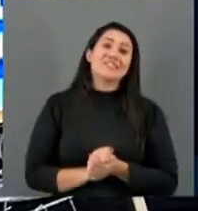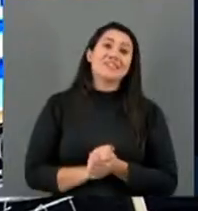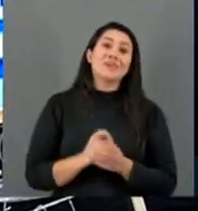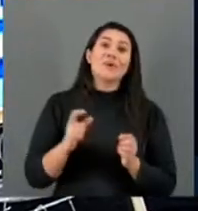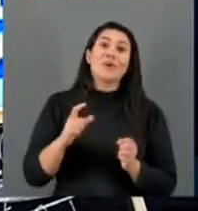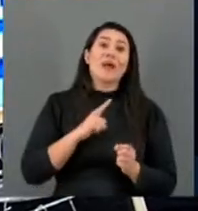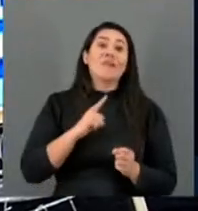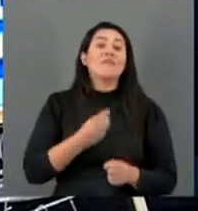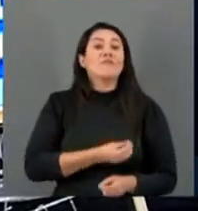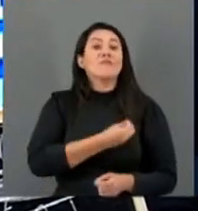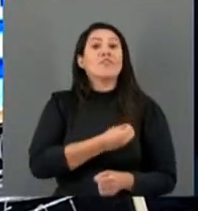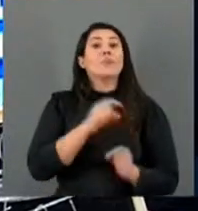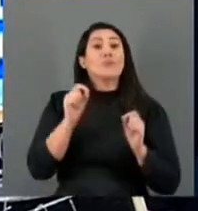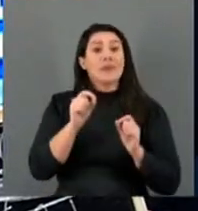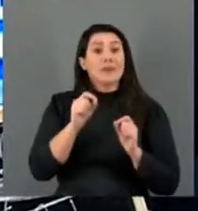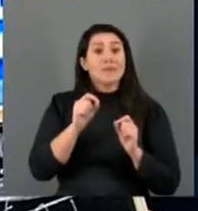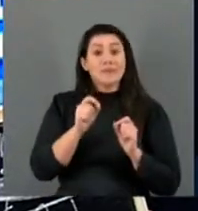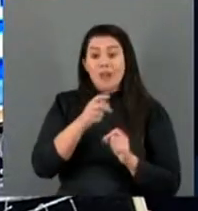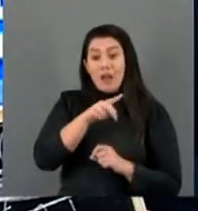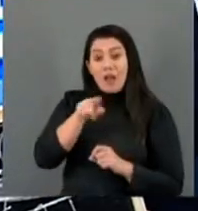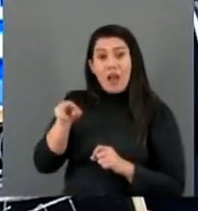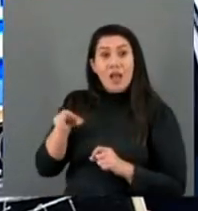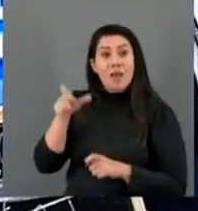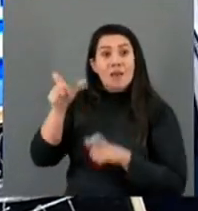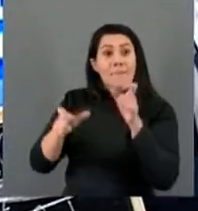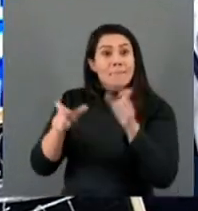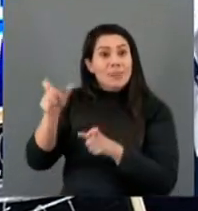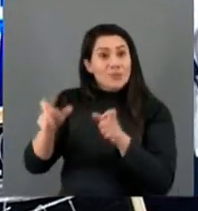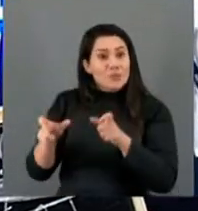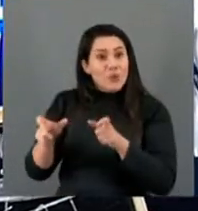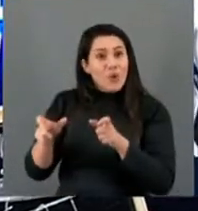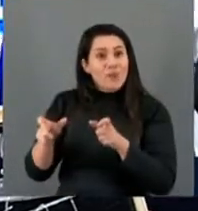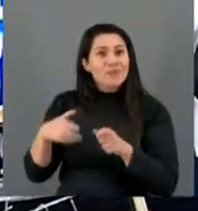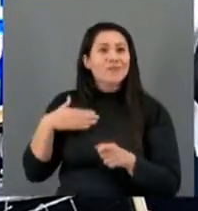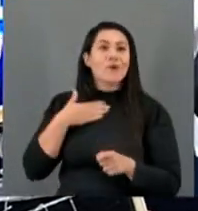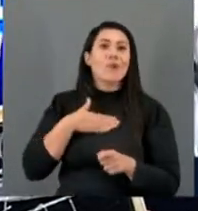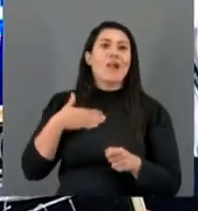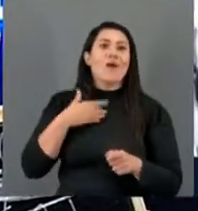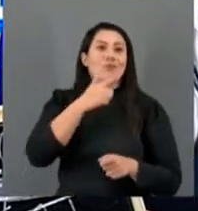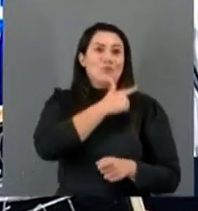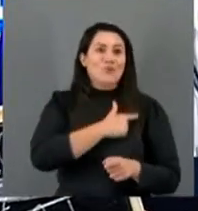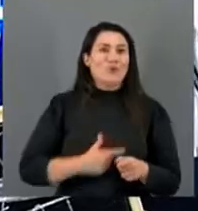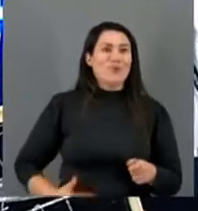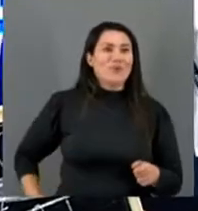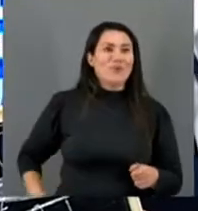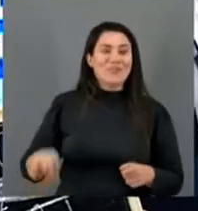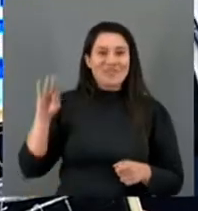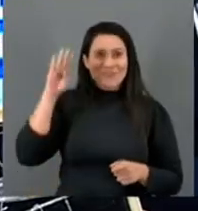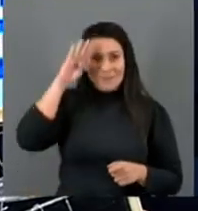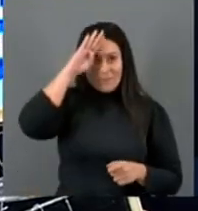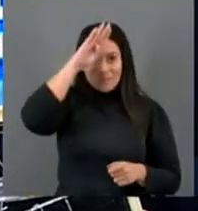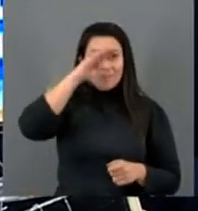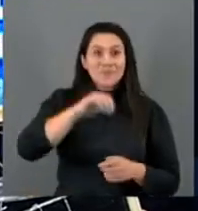você vê aqui pessoas que eram simpatizantes do governo Bolsonaro elogiando Vossa Excelência.